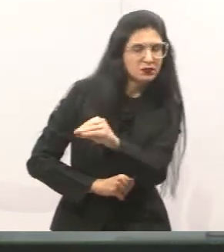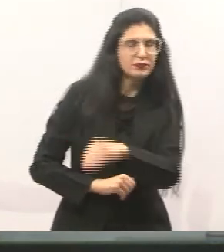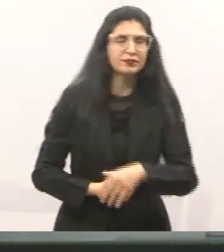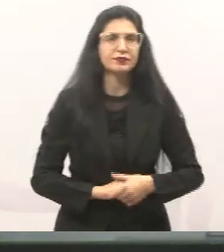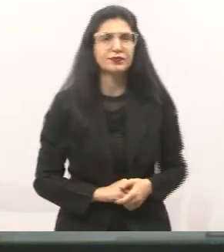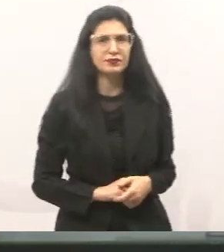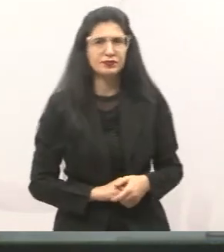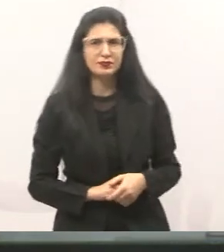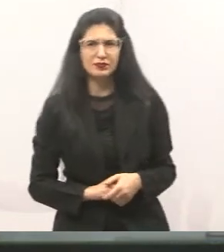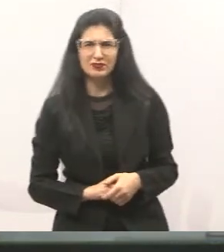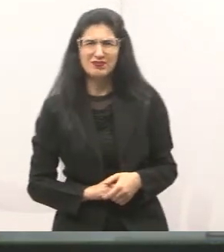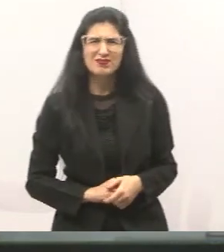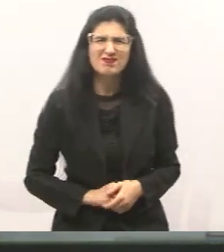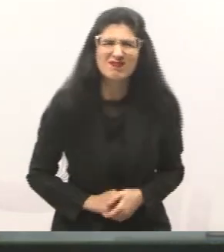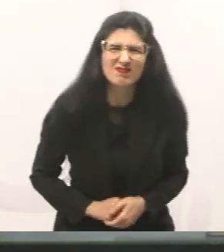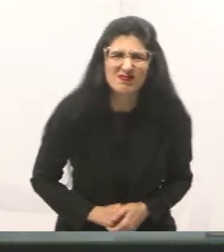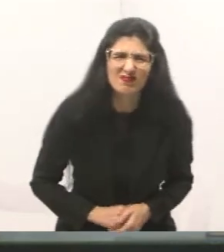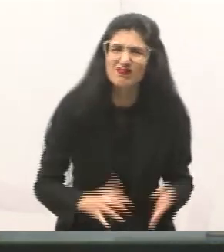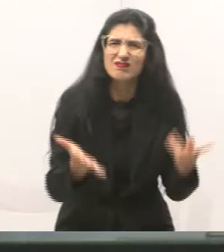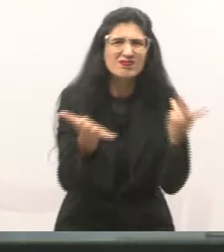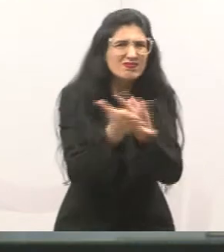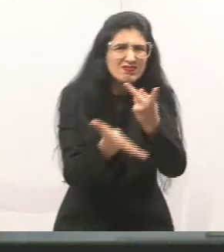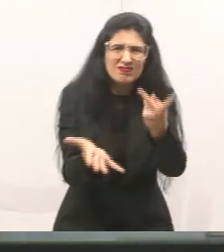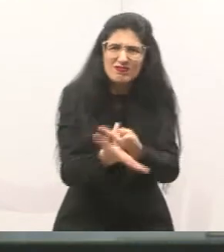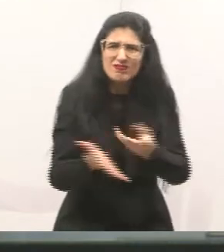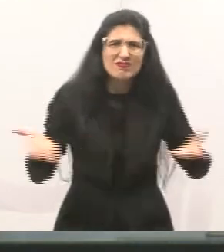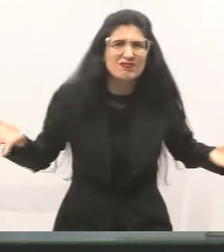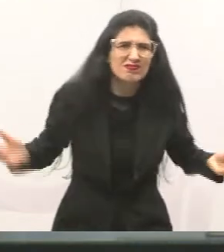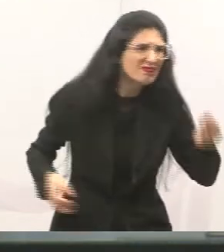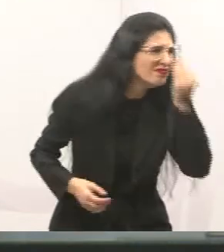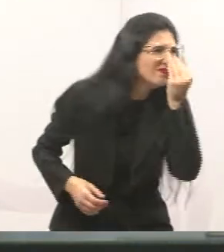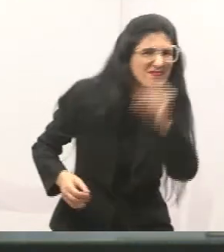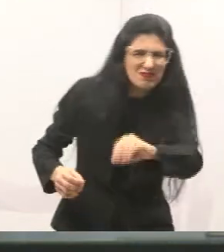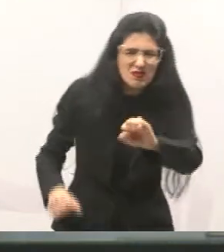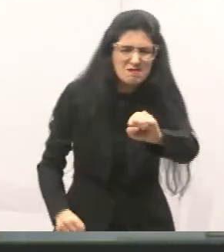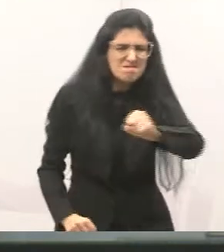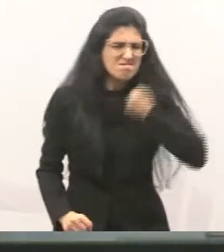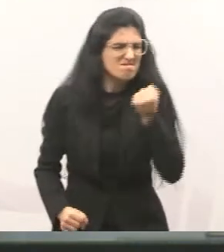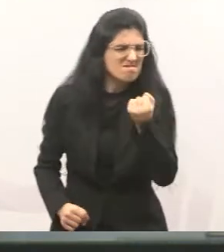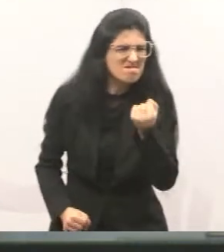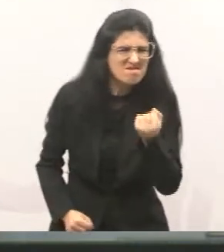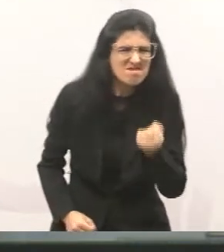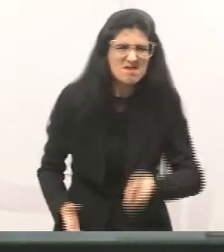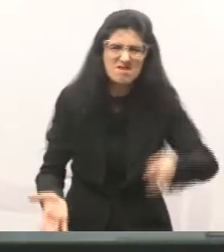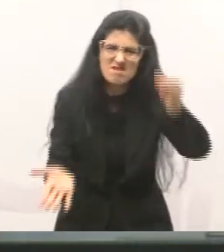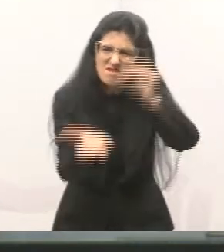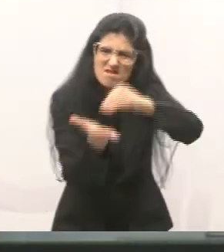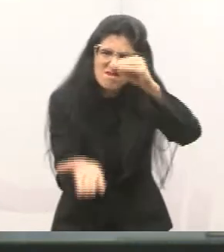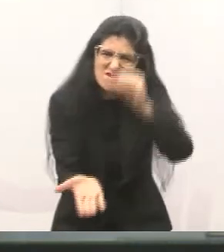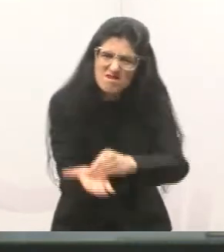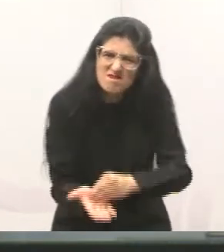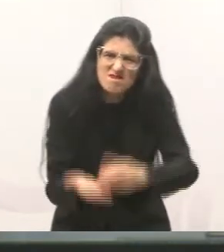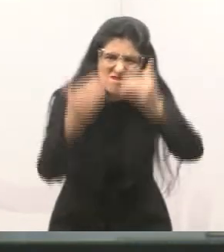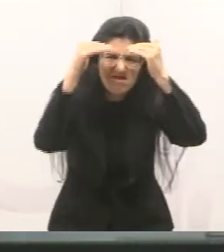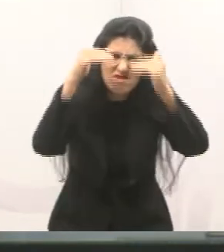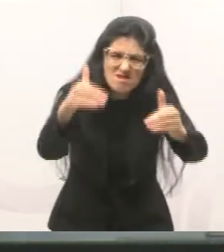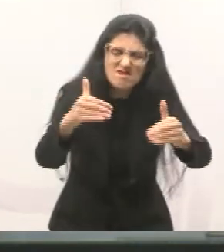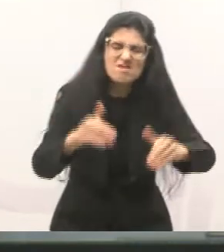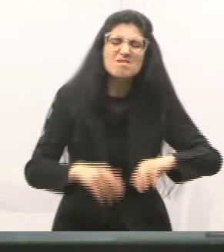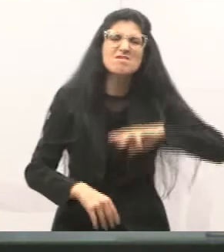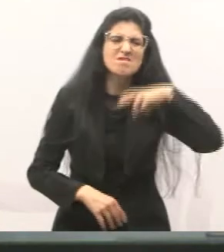forma pejorativa, externando raiva e falta de respeito com as